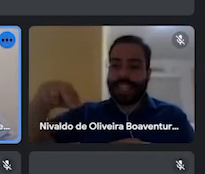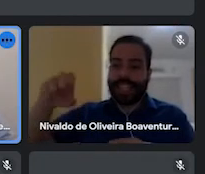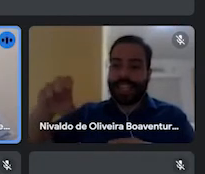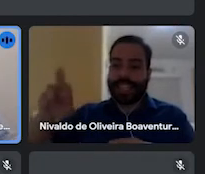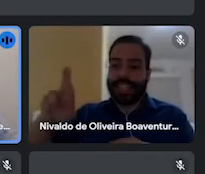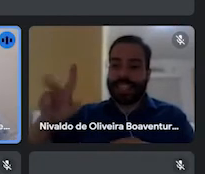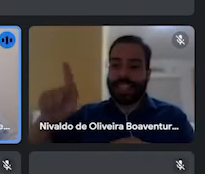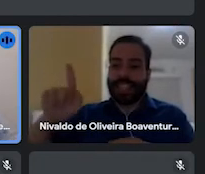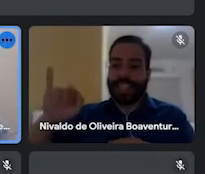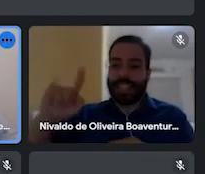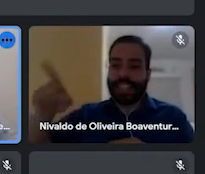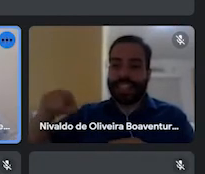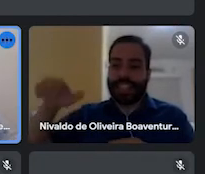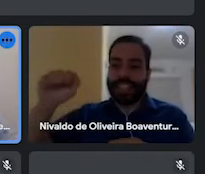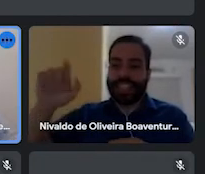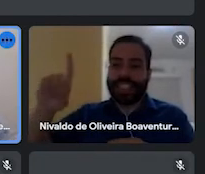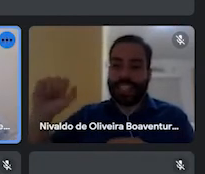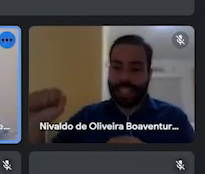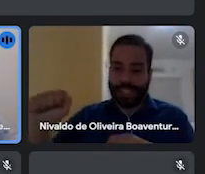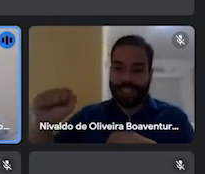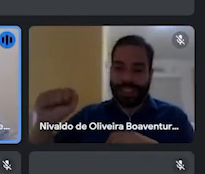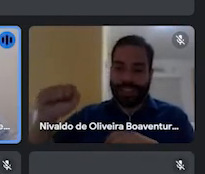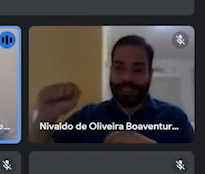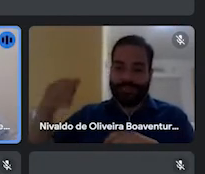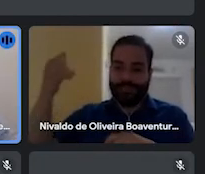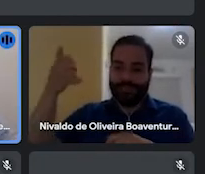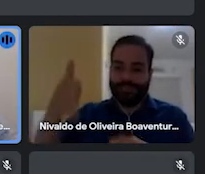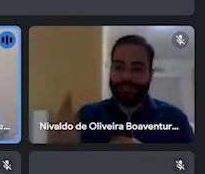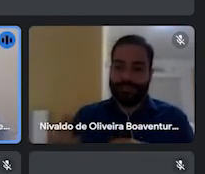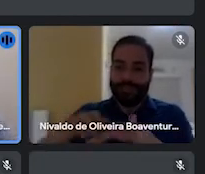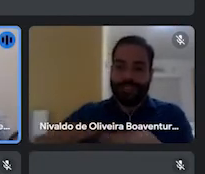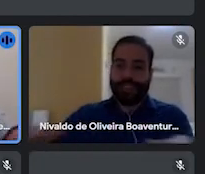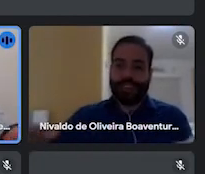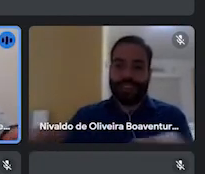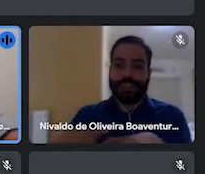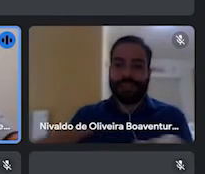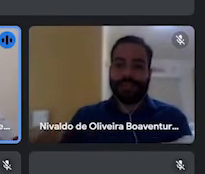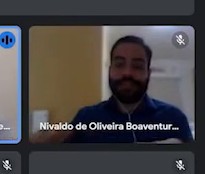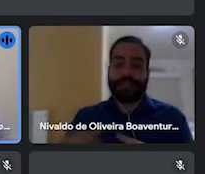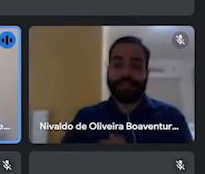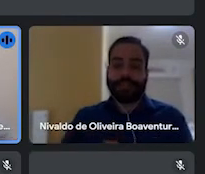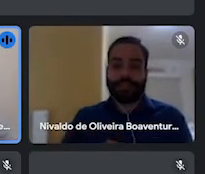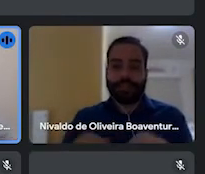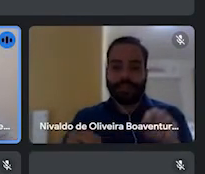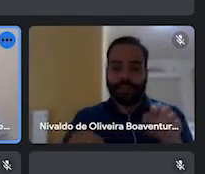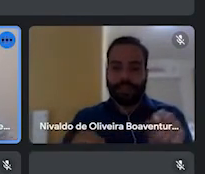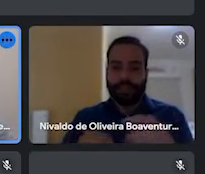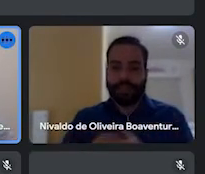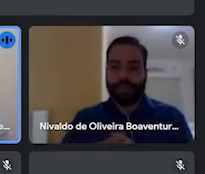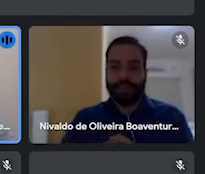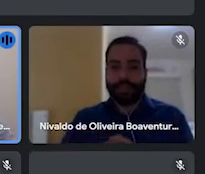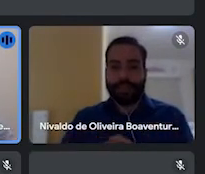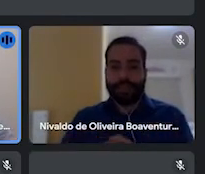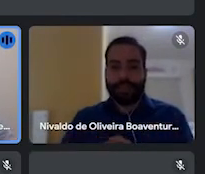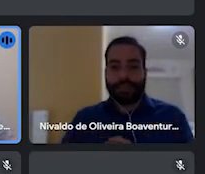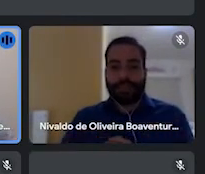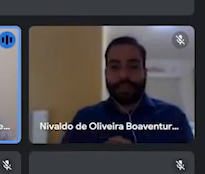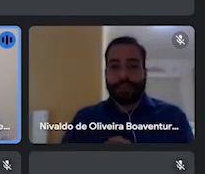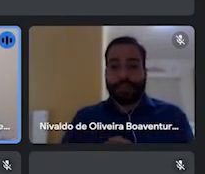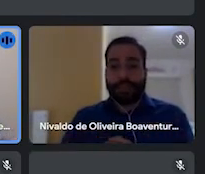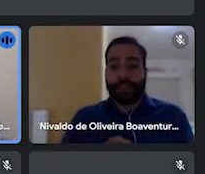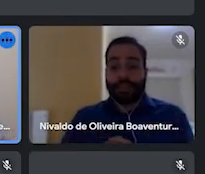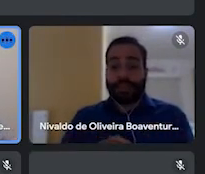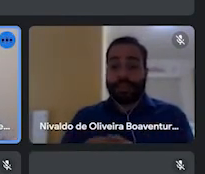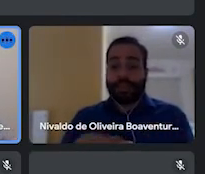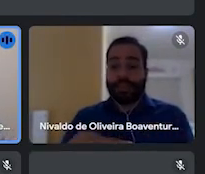está desligada. Aí, para estar desenergizada, eu tenho que seguir todo esse procedimento. O aterramento